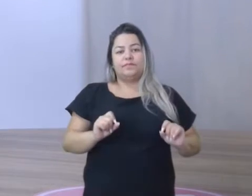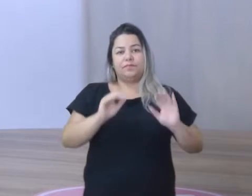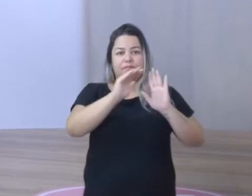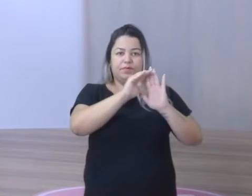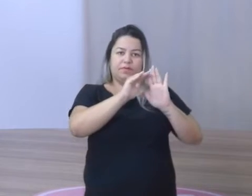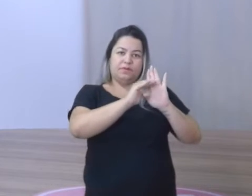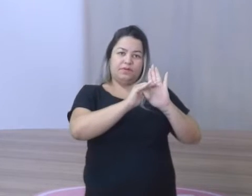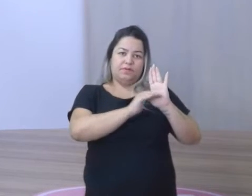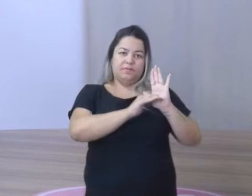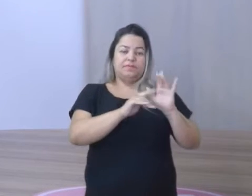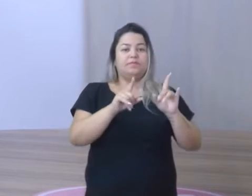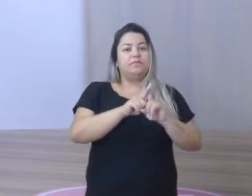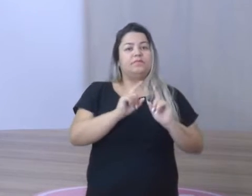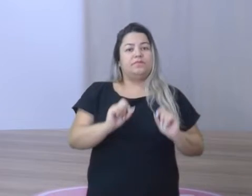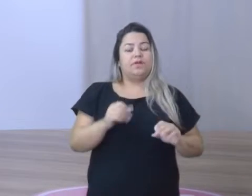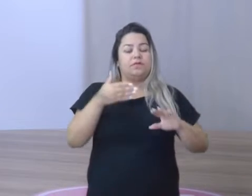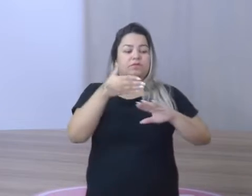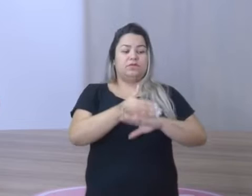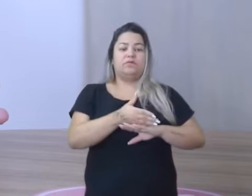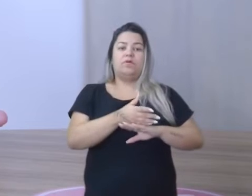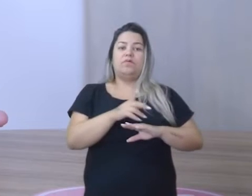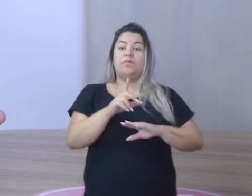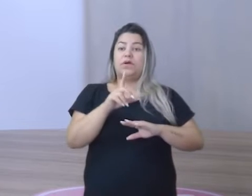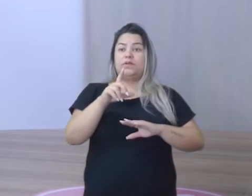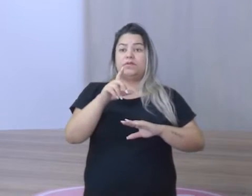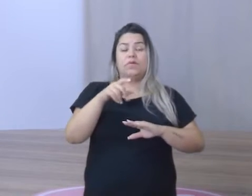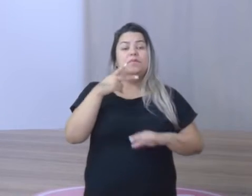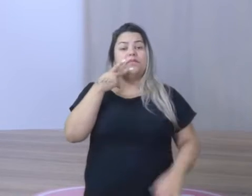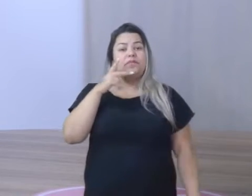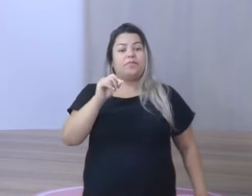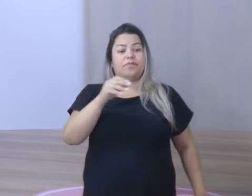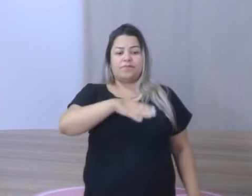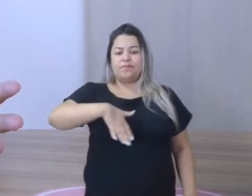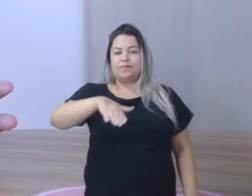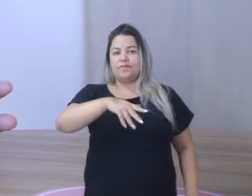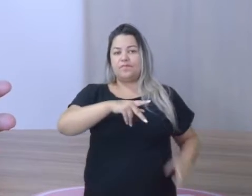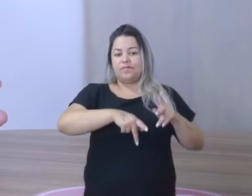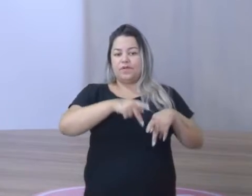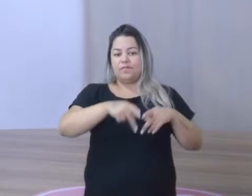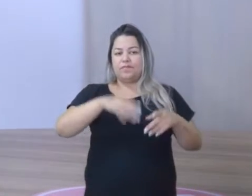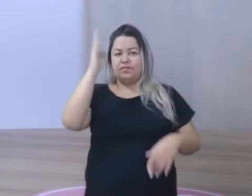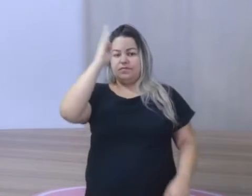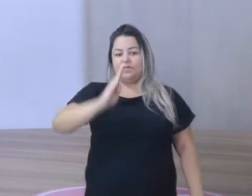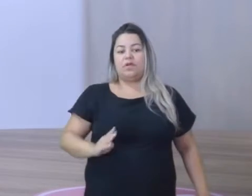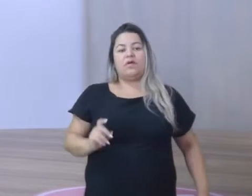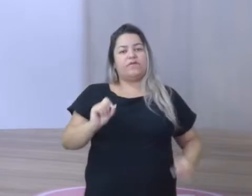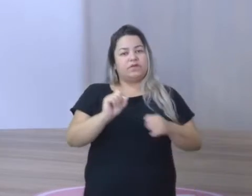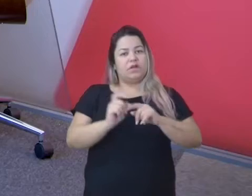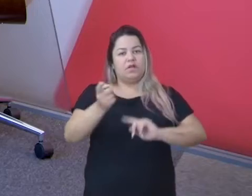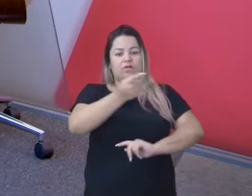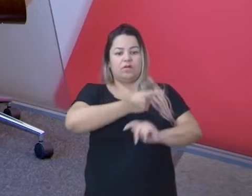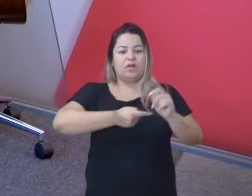um programa que viabiliza acesso ao crédito para a maioria da população brasileira, fazer com que